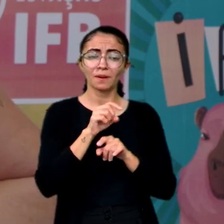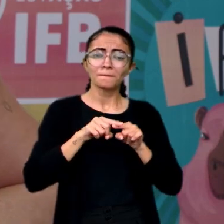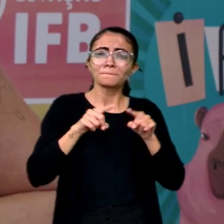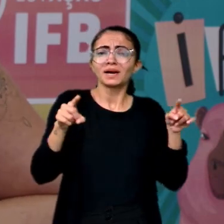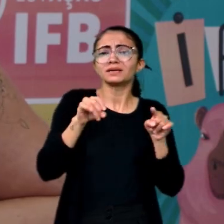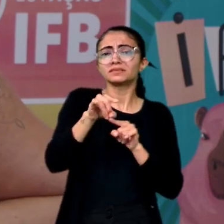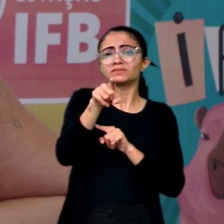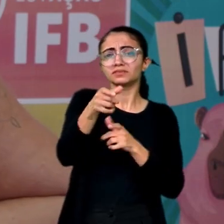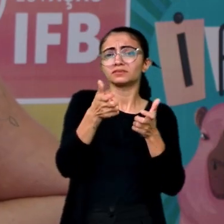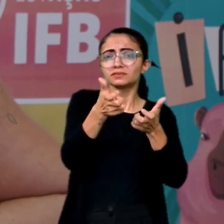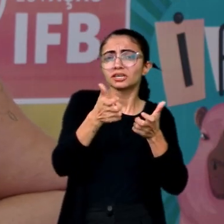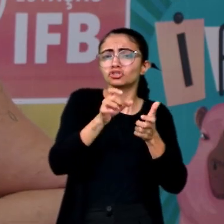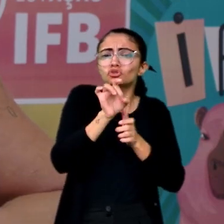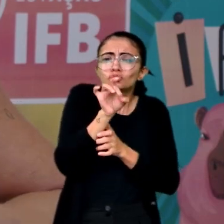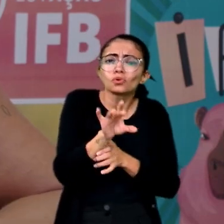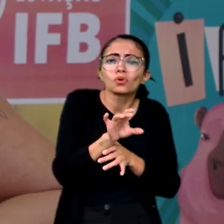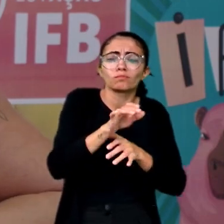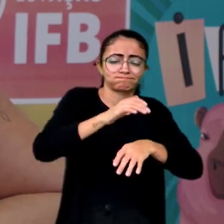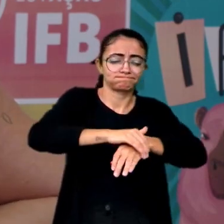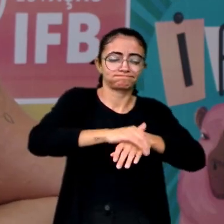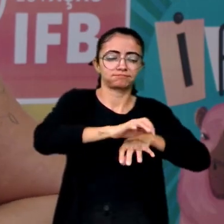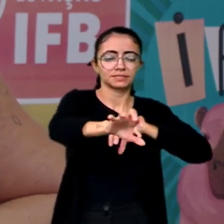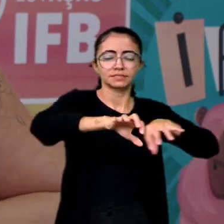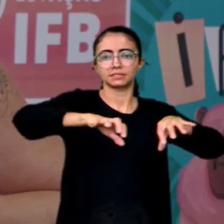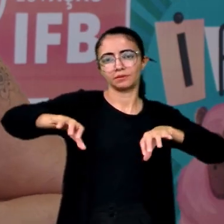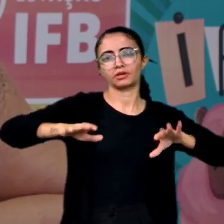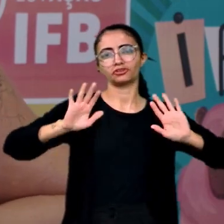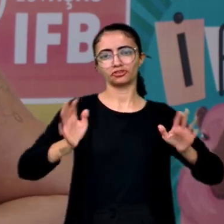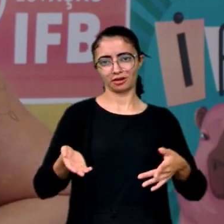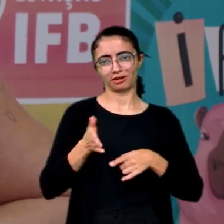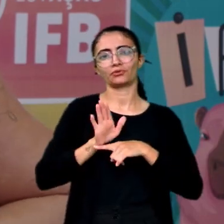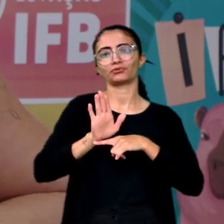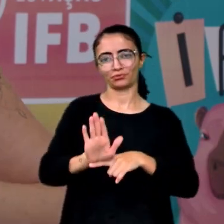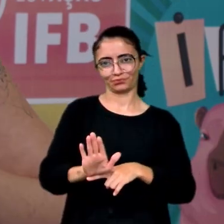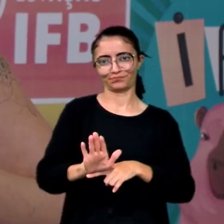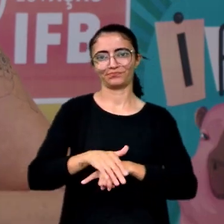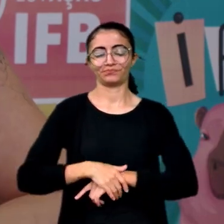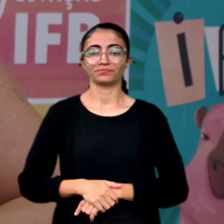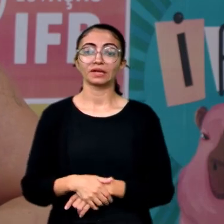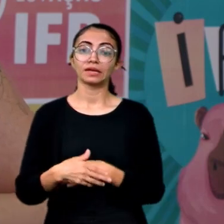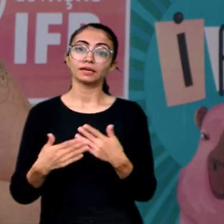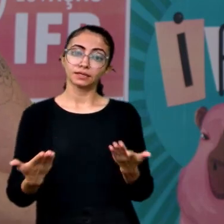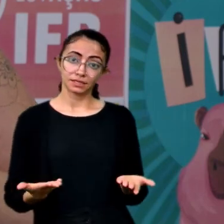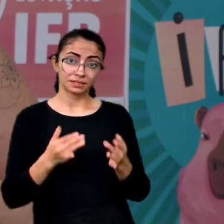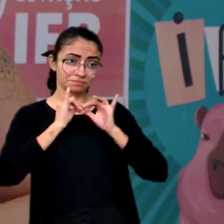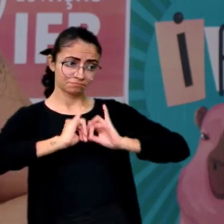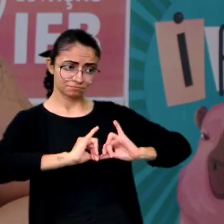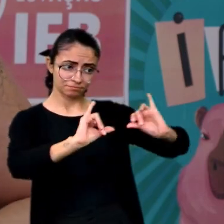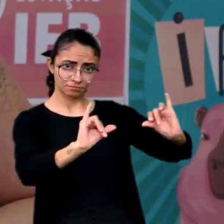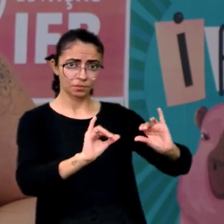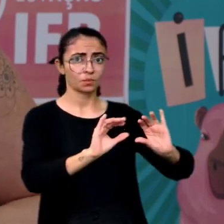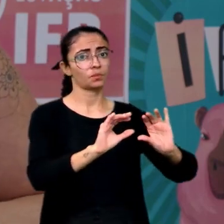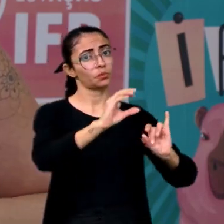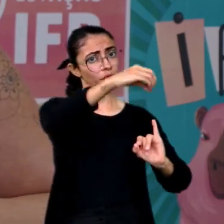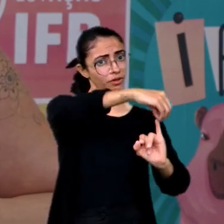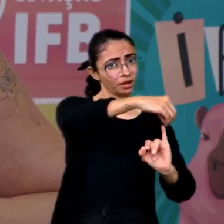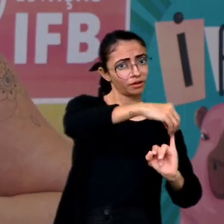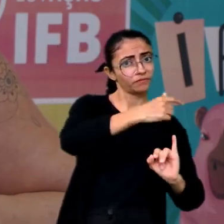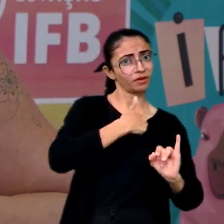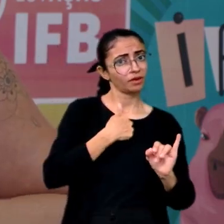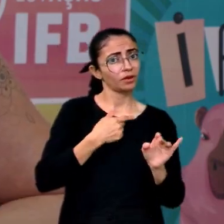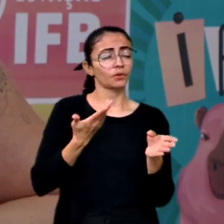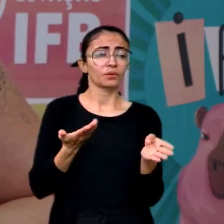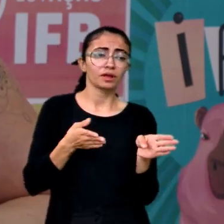está ajudando muito. E para o IFB, eu deixo o recado de que os gestores, os diretores, de que a gente coloque isso